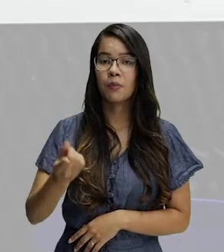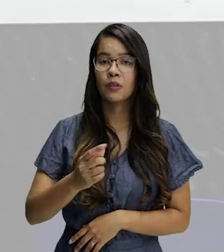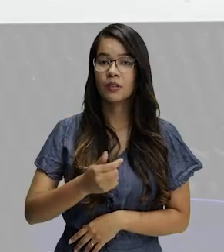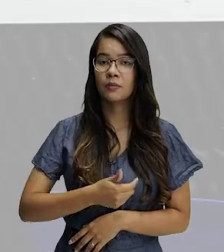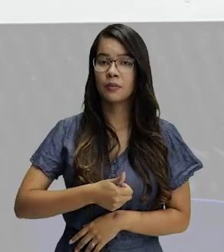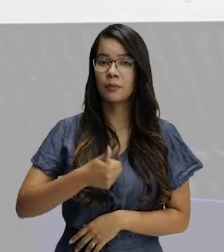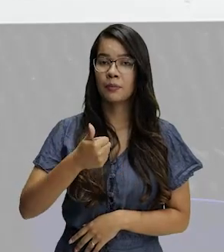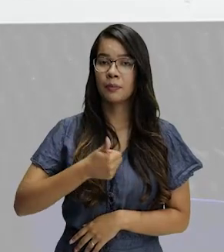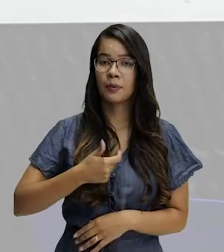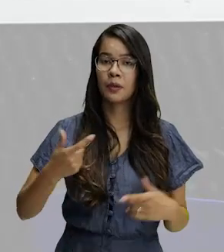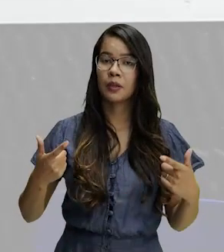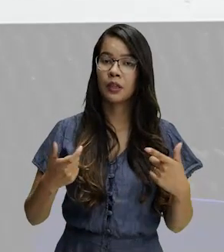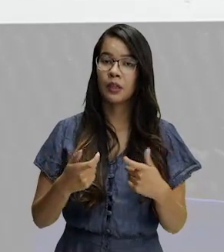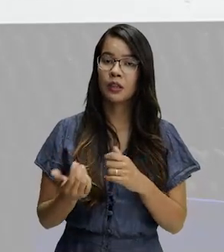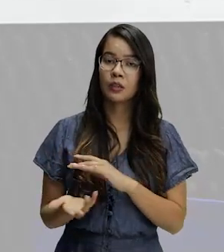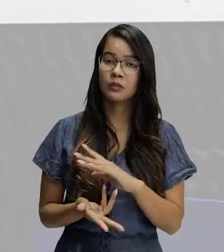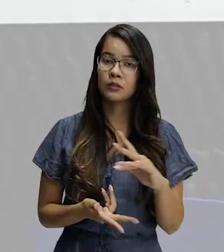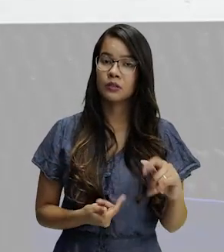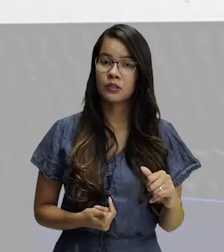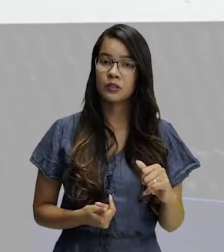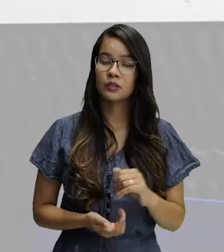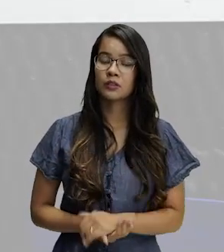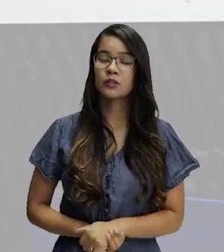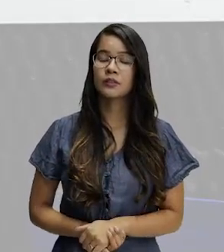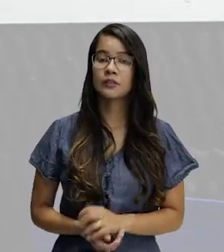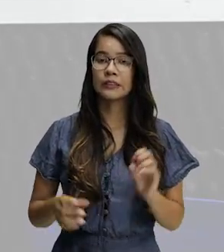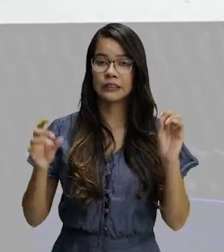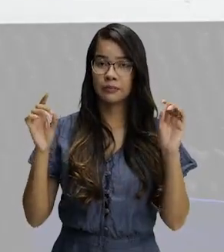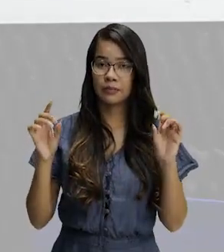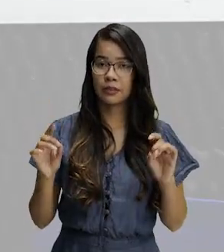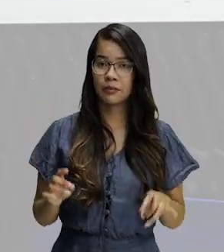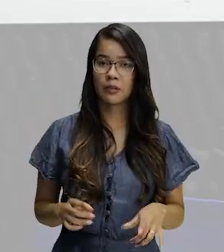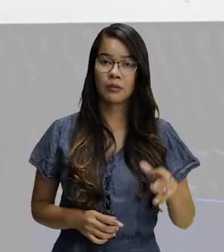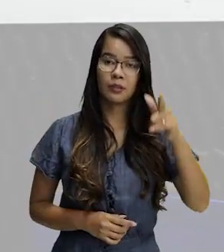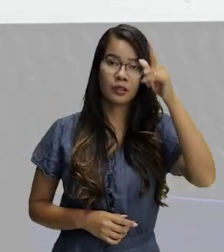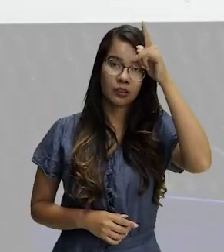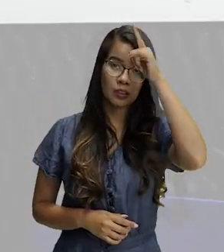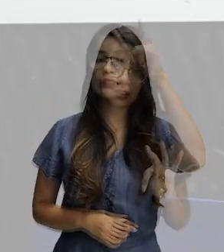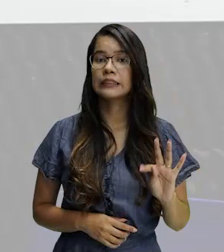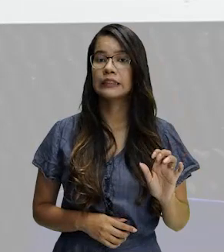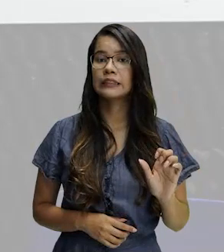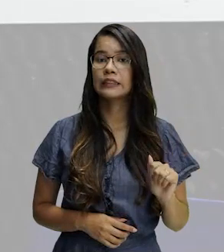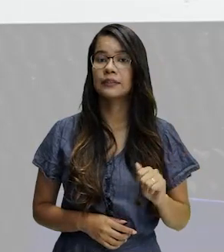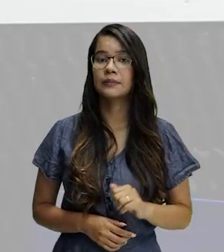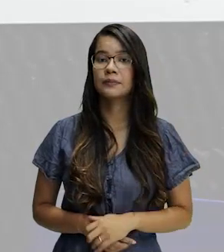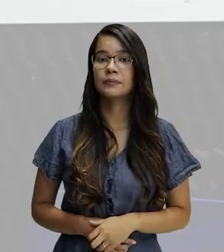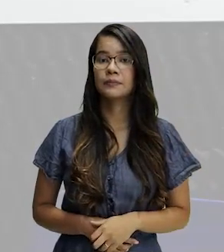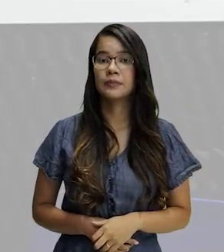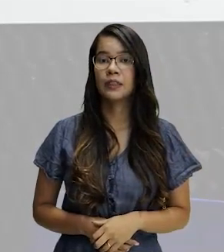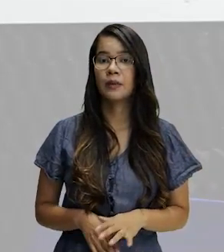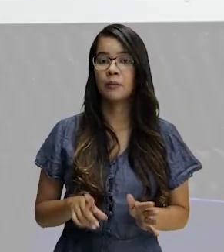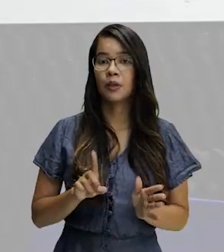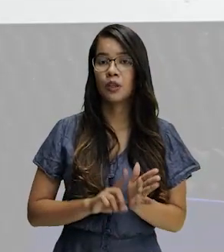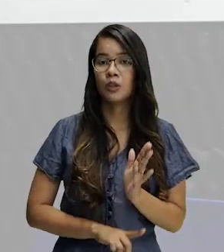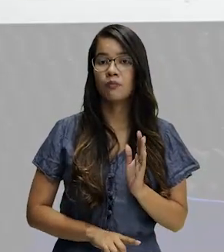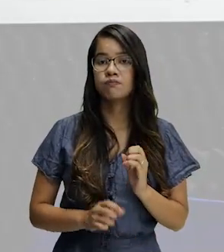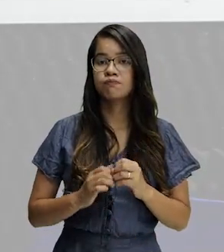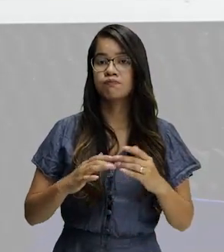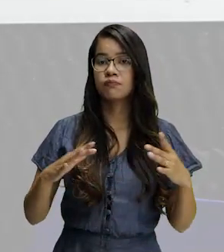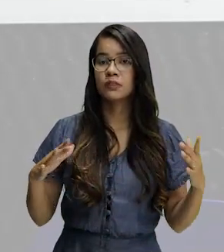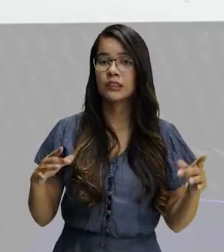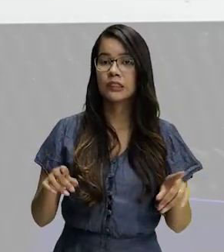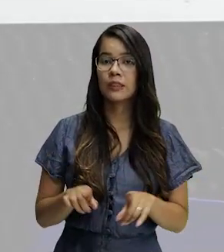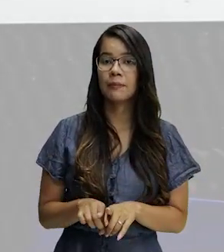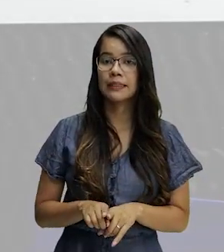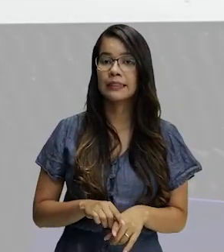Guerra Mundial. Essa proposta vem principalmente, sabe de quem? Da Alemanha nazista. Em menor proporção, da